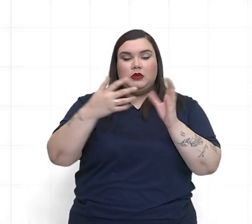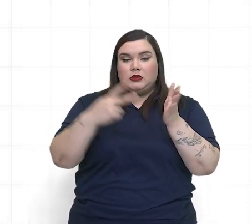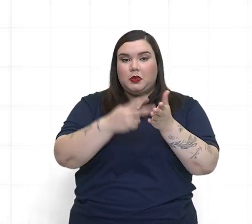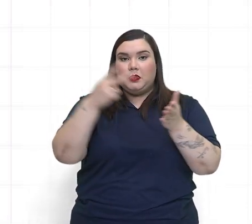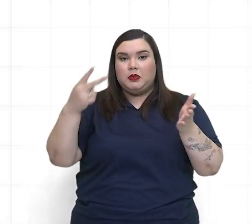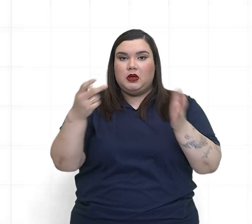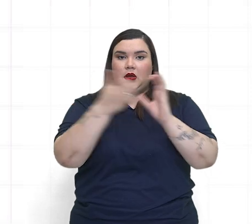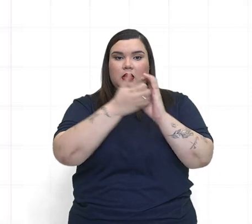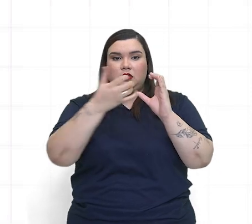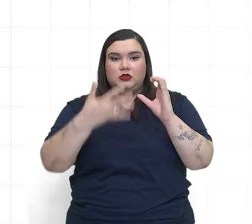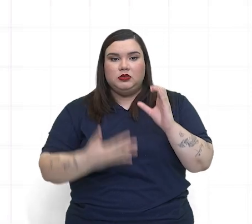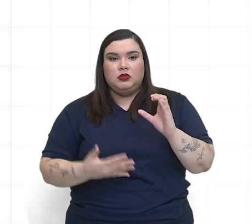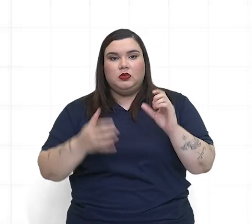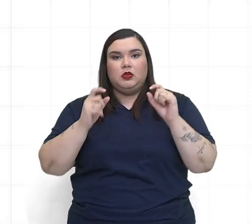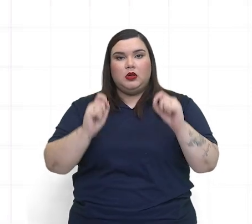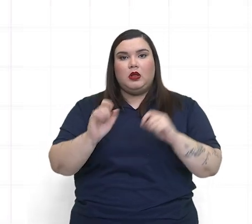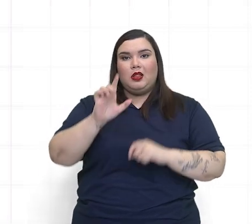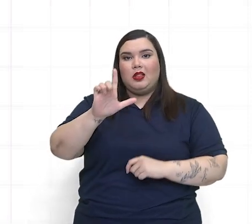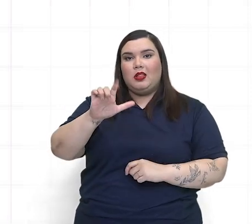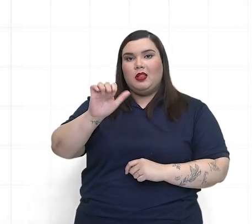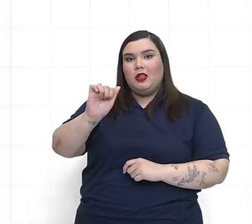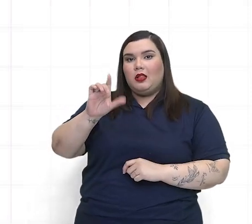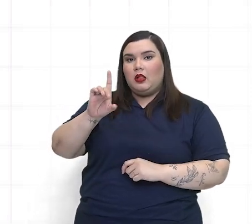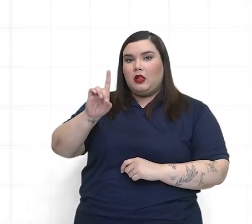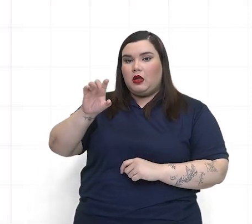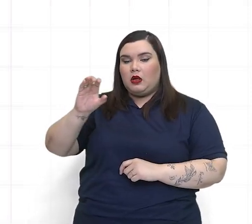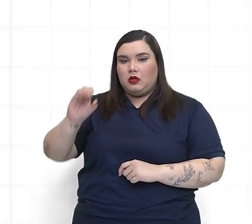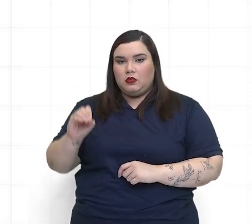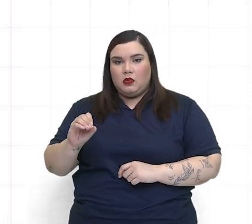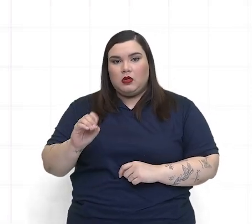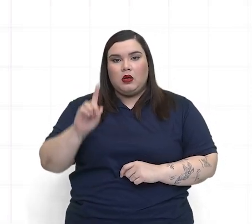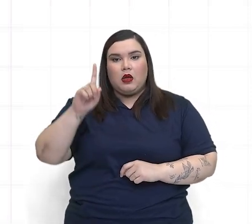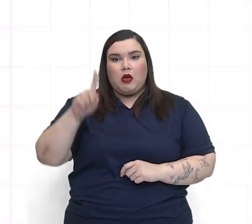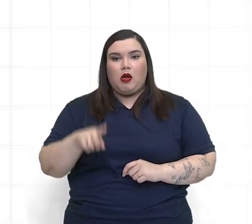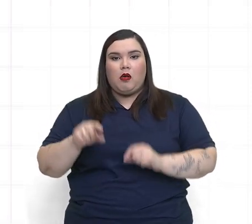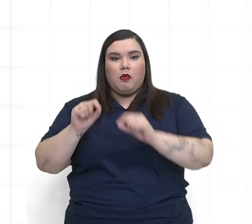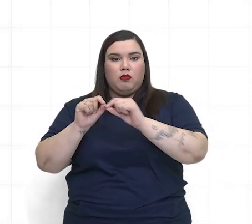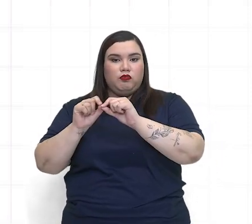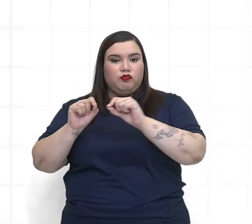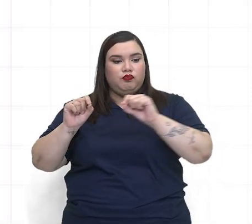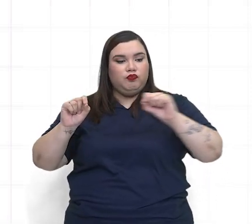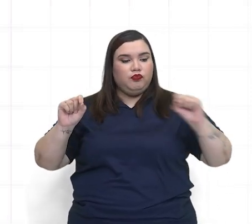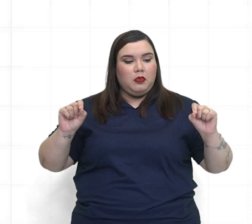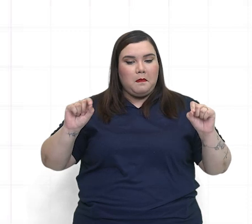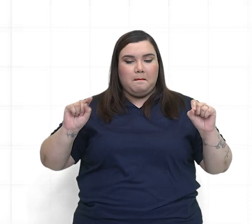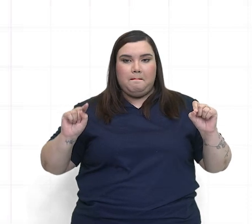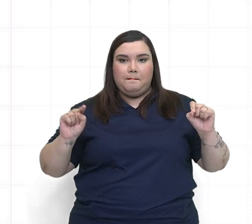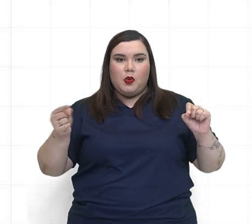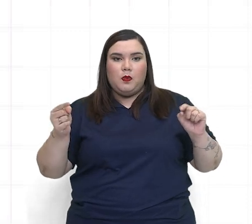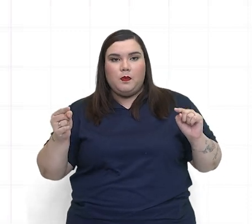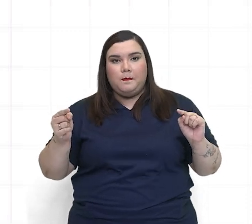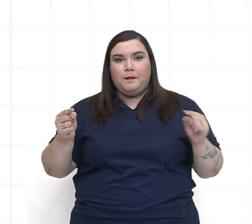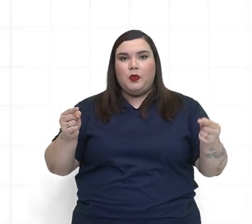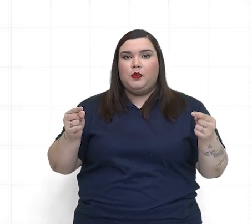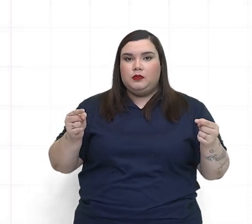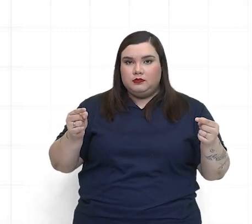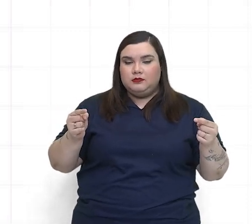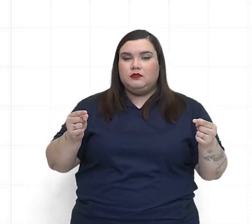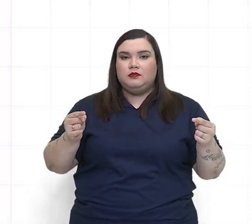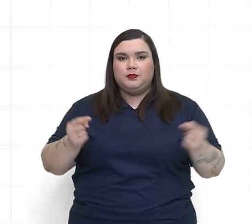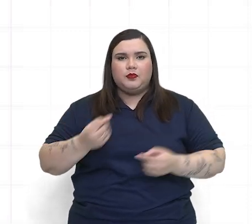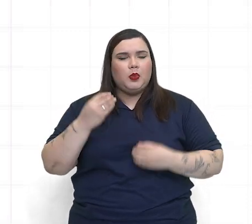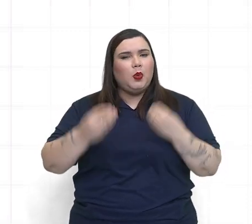um polígono, chamamos de lado. É o segmento que é unido por dois